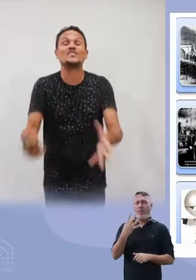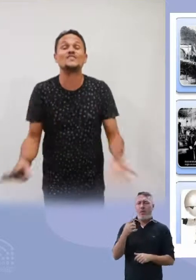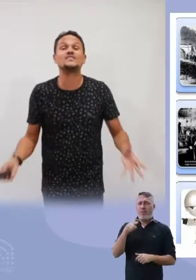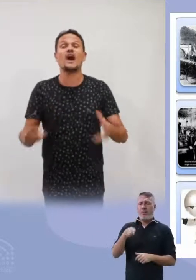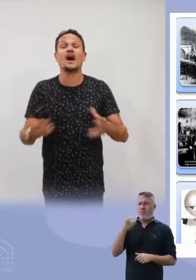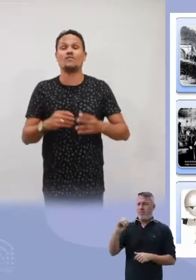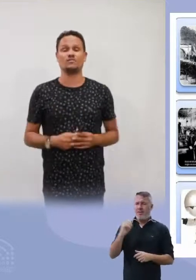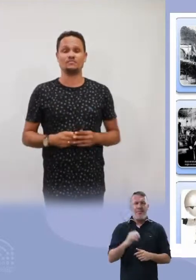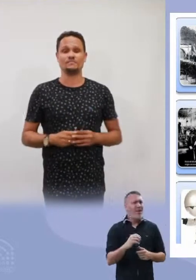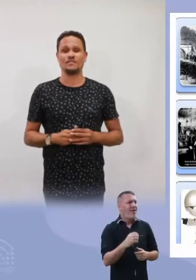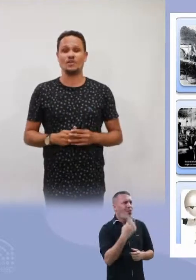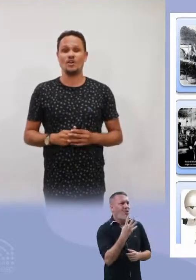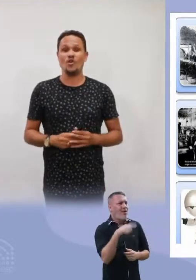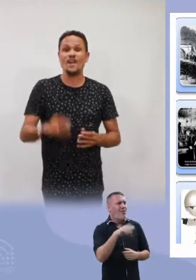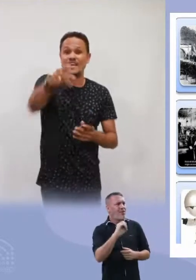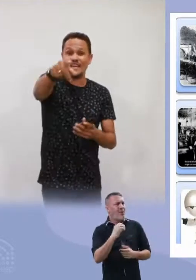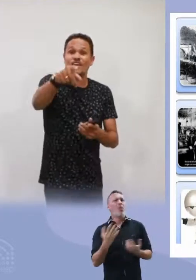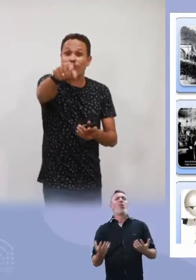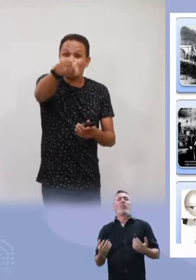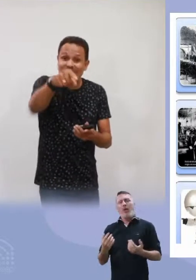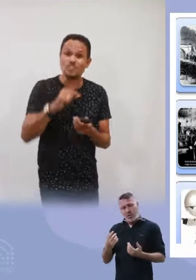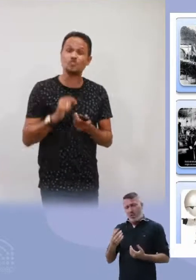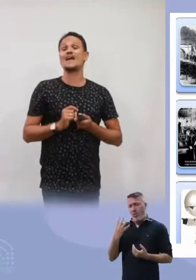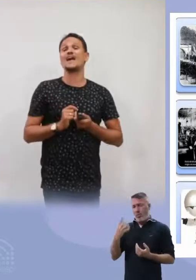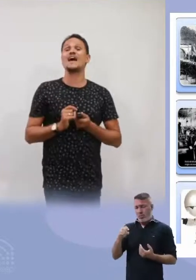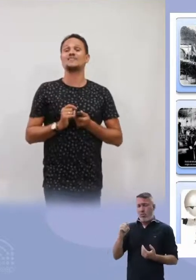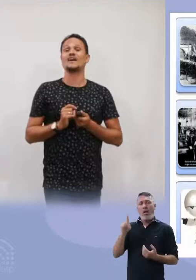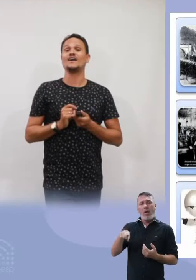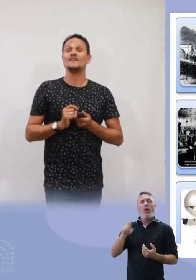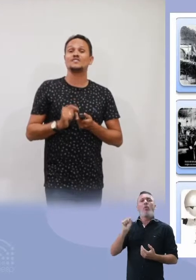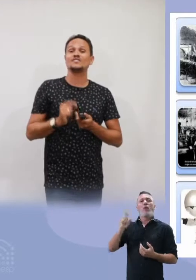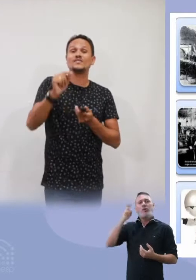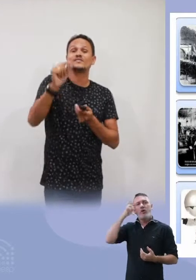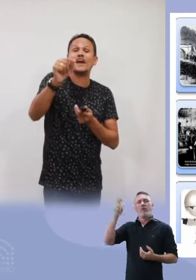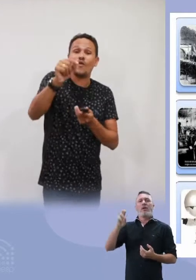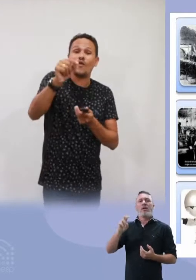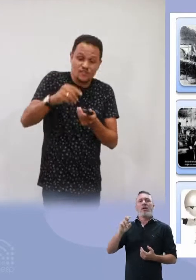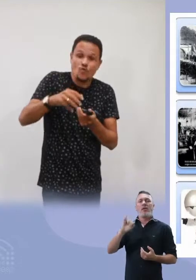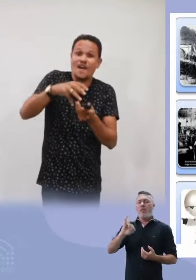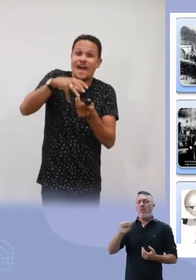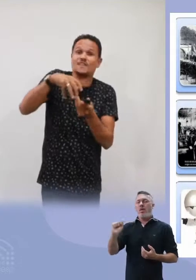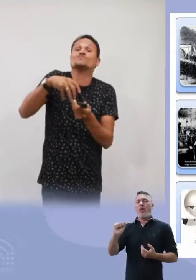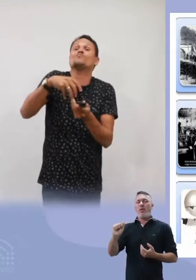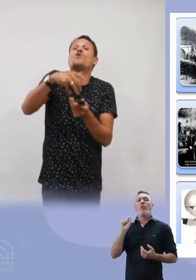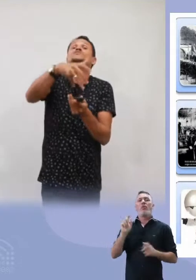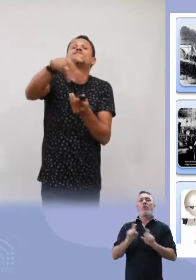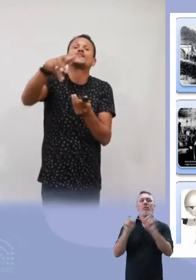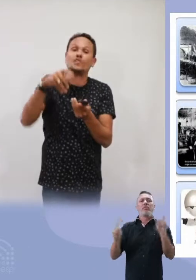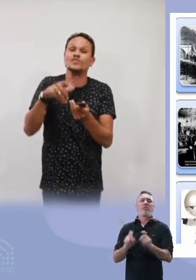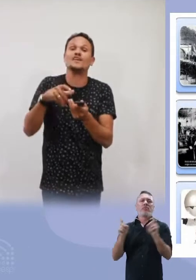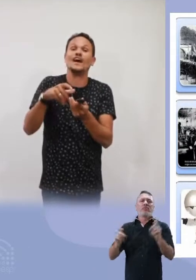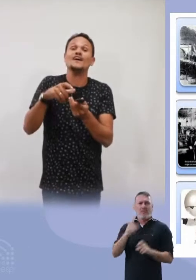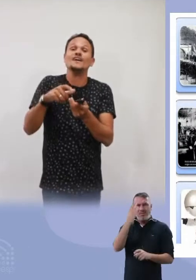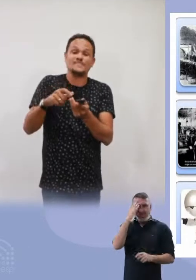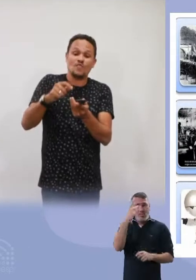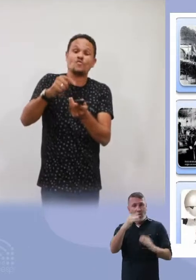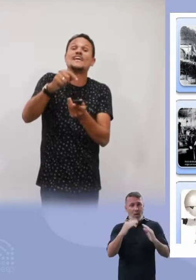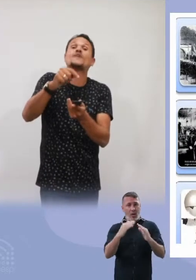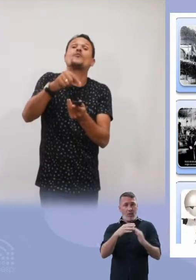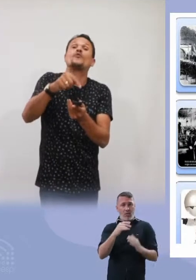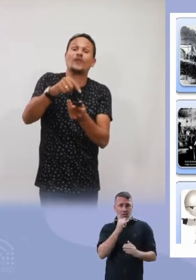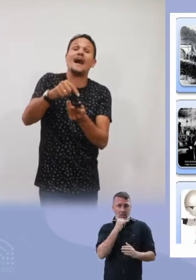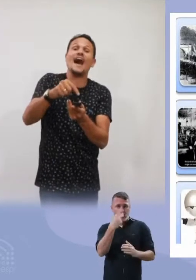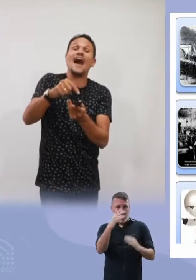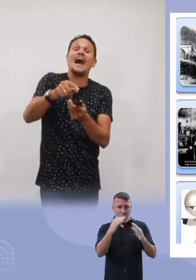inteligência artificial. Olha aí, você da sua casa. Se você agora for um cara bom de tecnologia, você